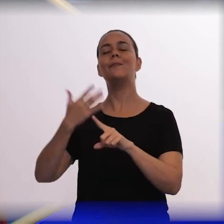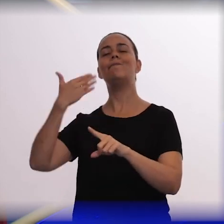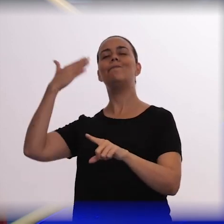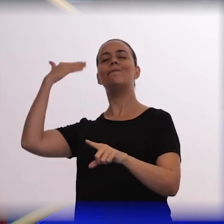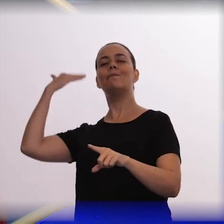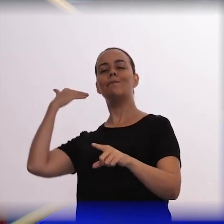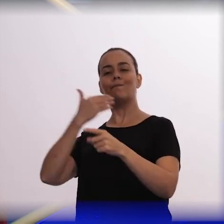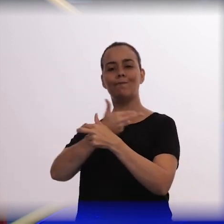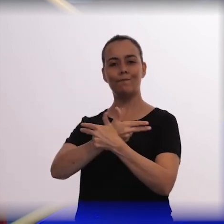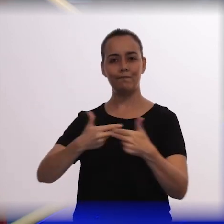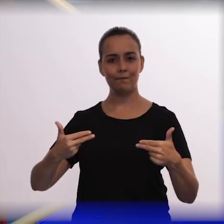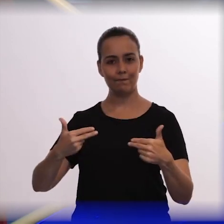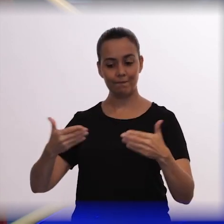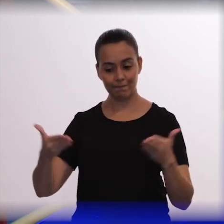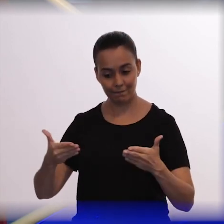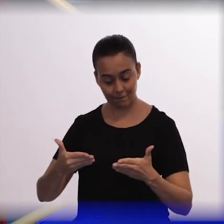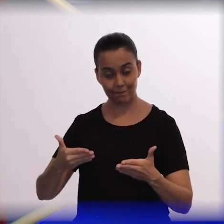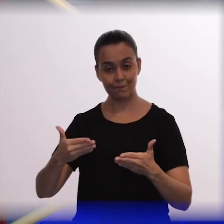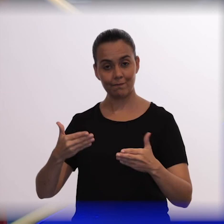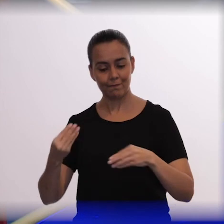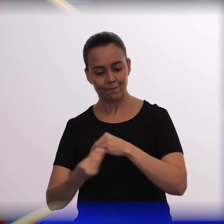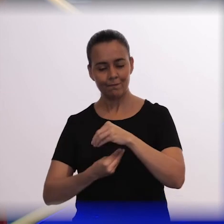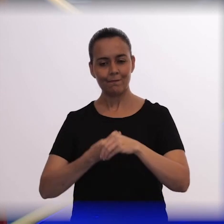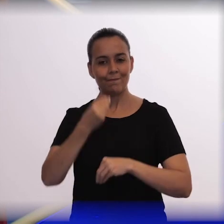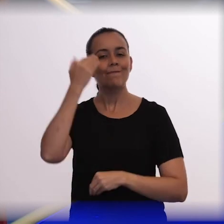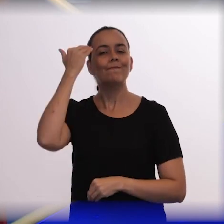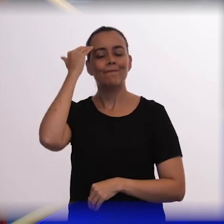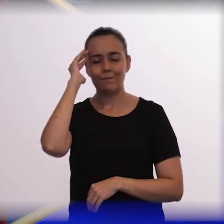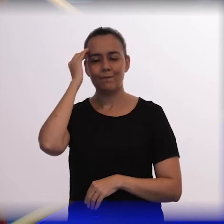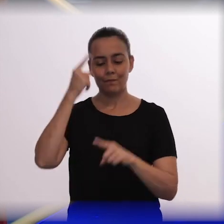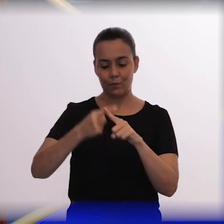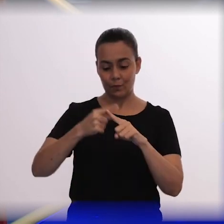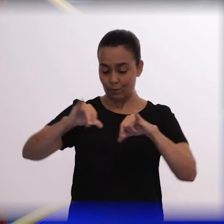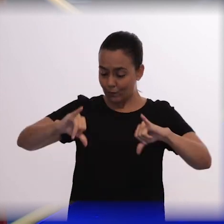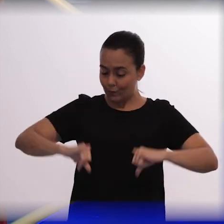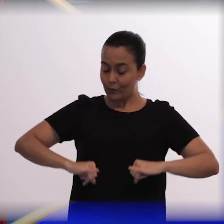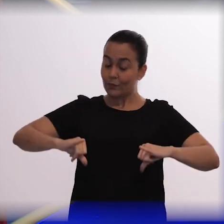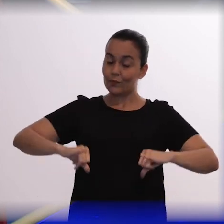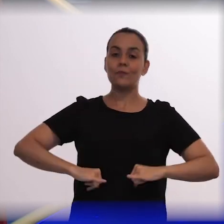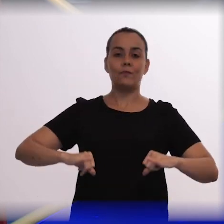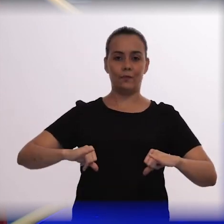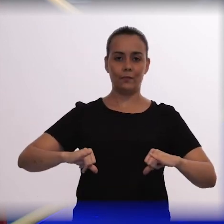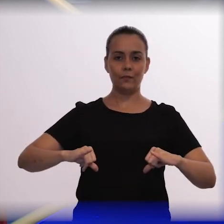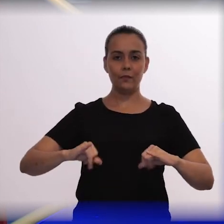ele implica um apelo ao outro, ele implica uma possibilidade